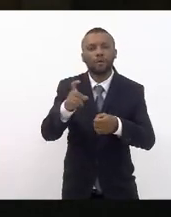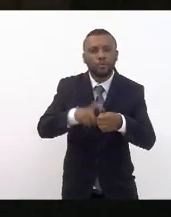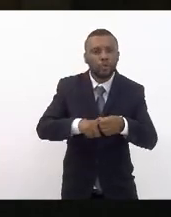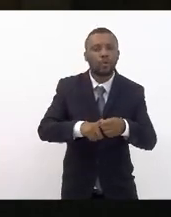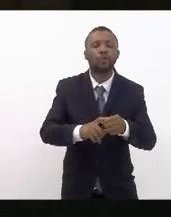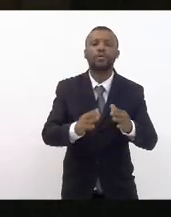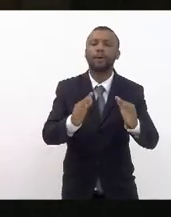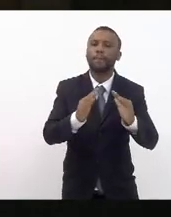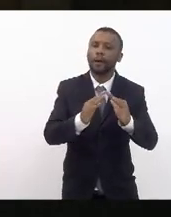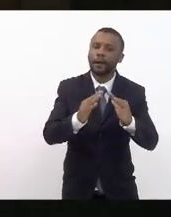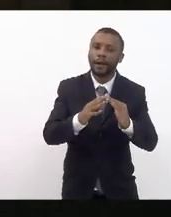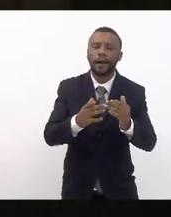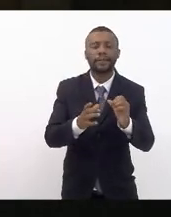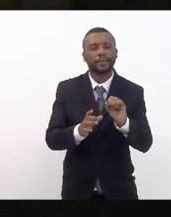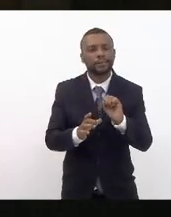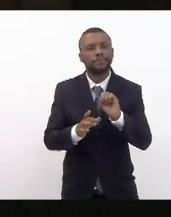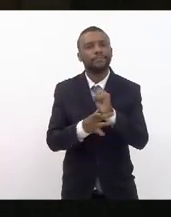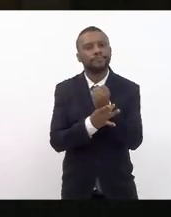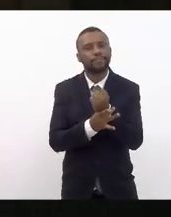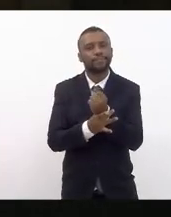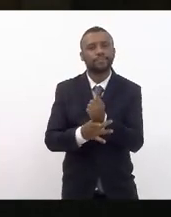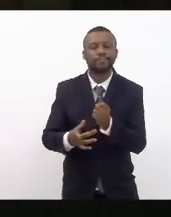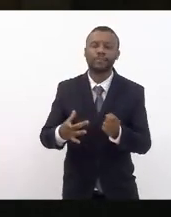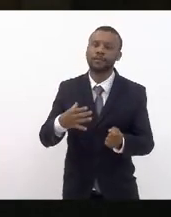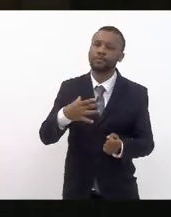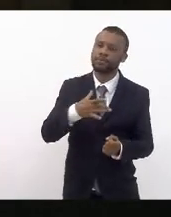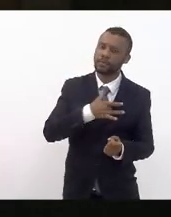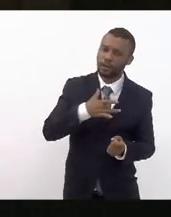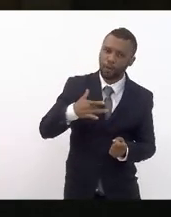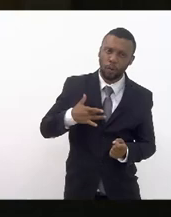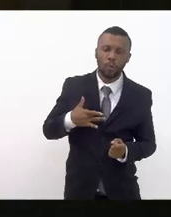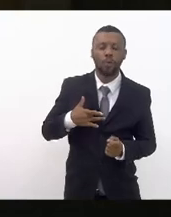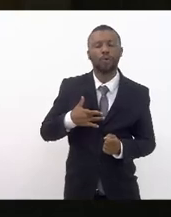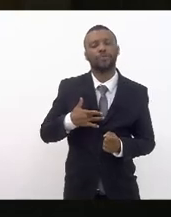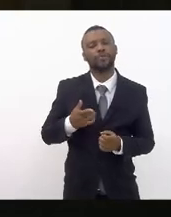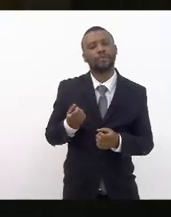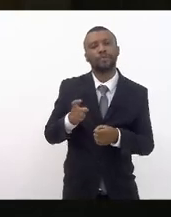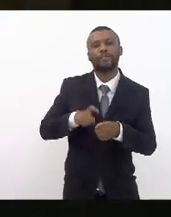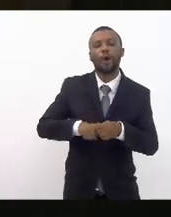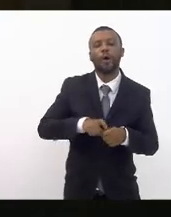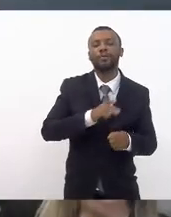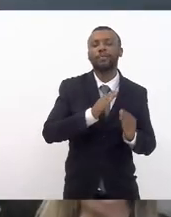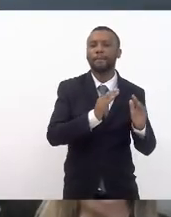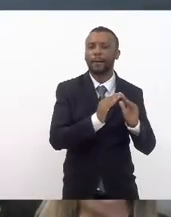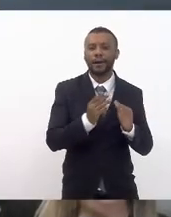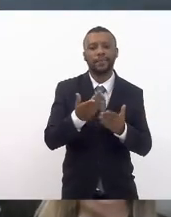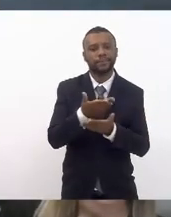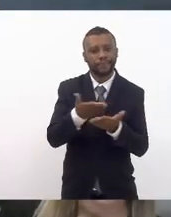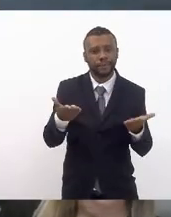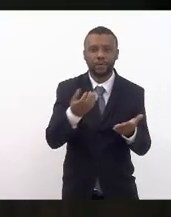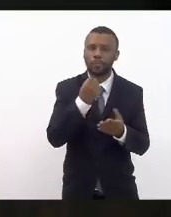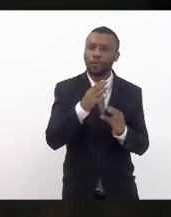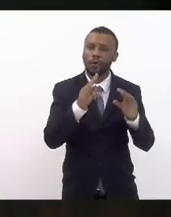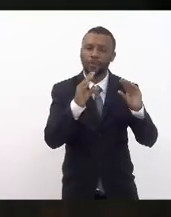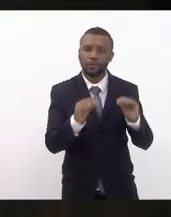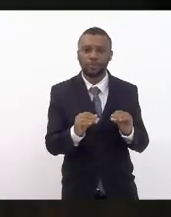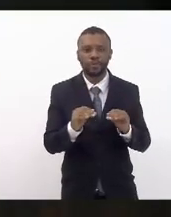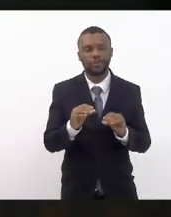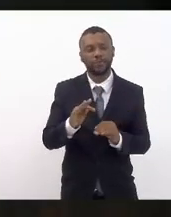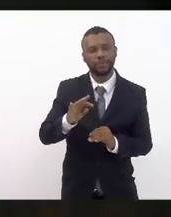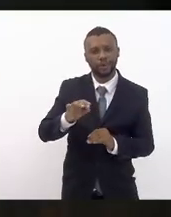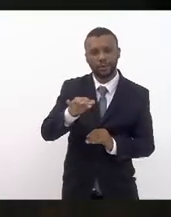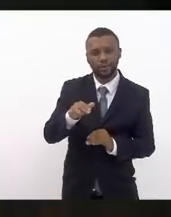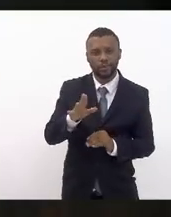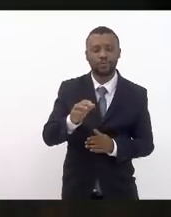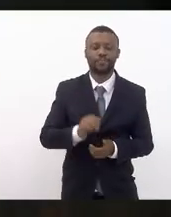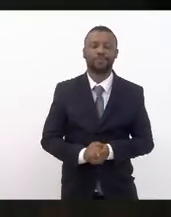em segurança e com saúde para as suas casas. Uma boa noite, Tia Ju. Obrigada, deputada Célia Jordão.